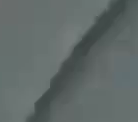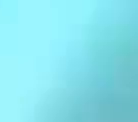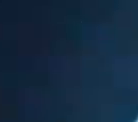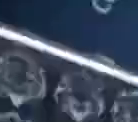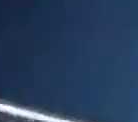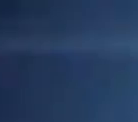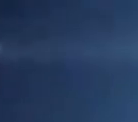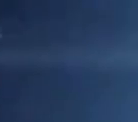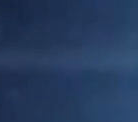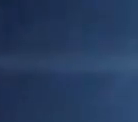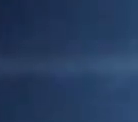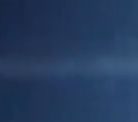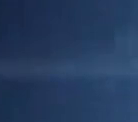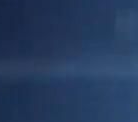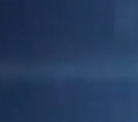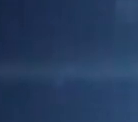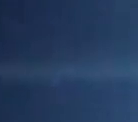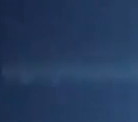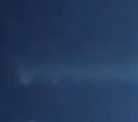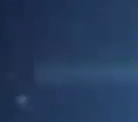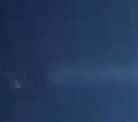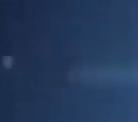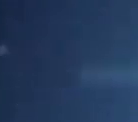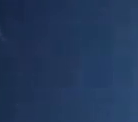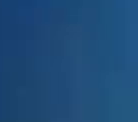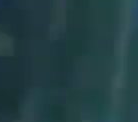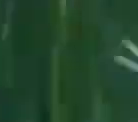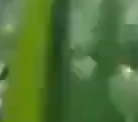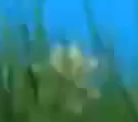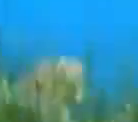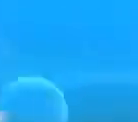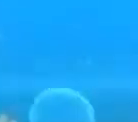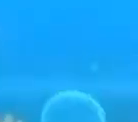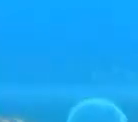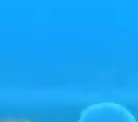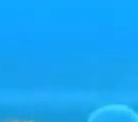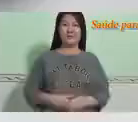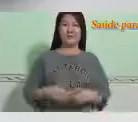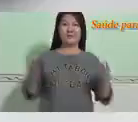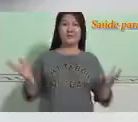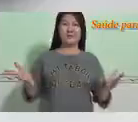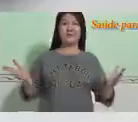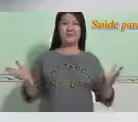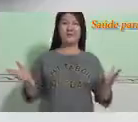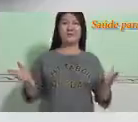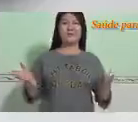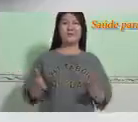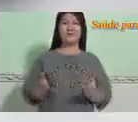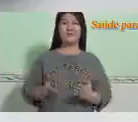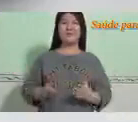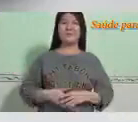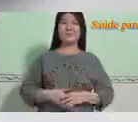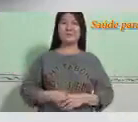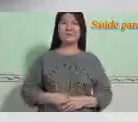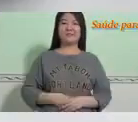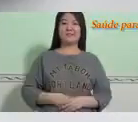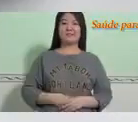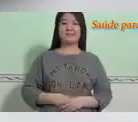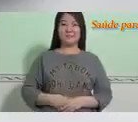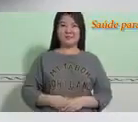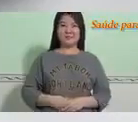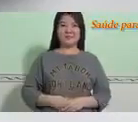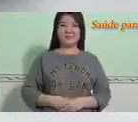aí e aí e a concise na é um medicamento